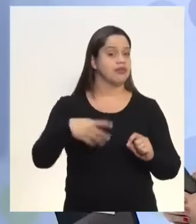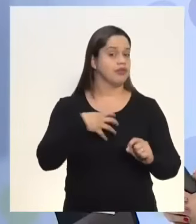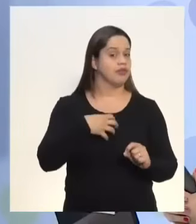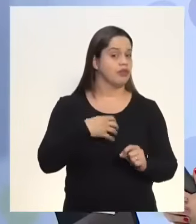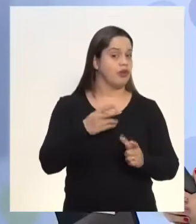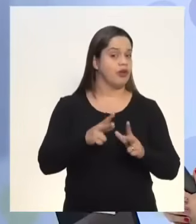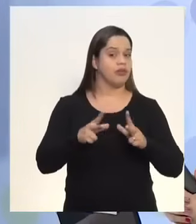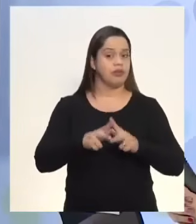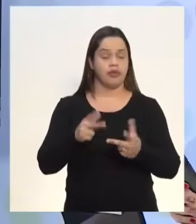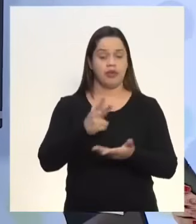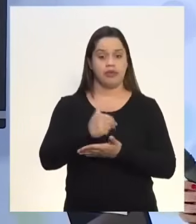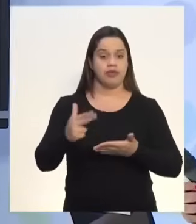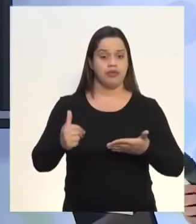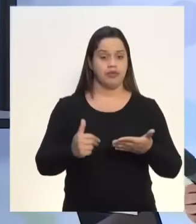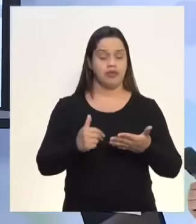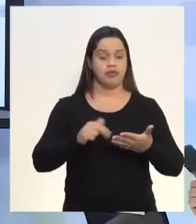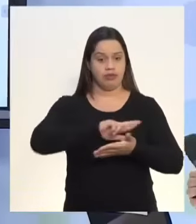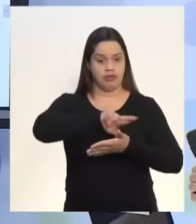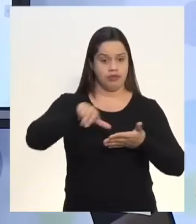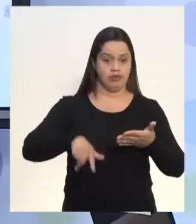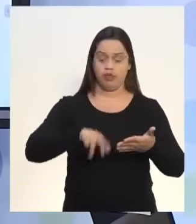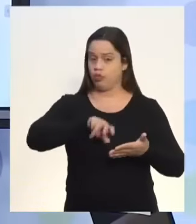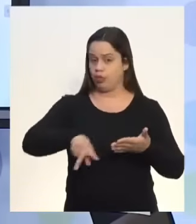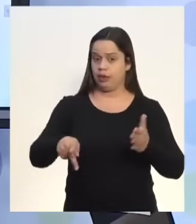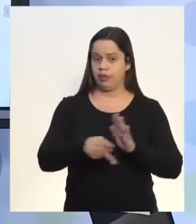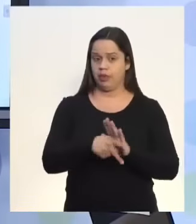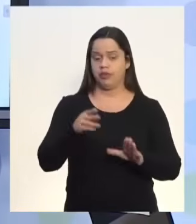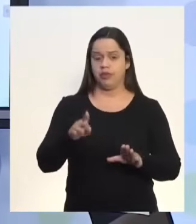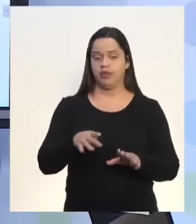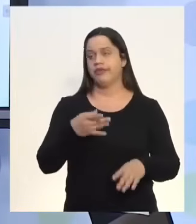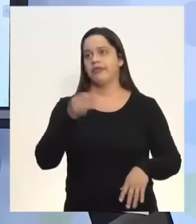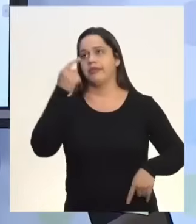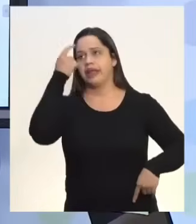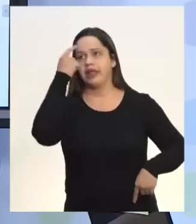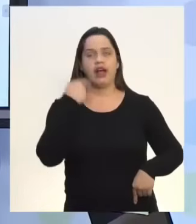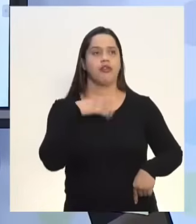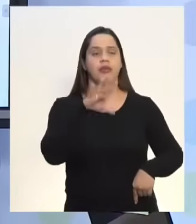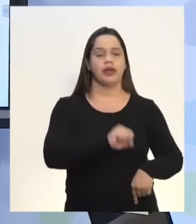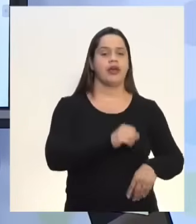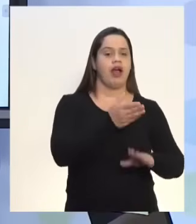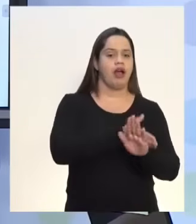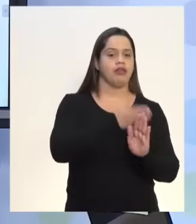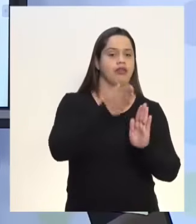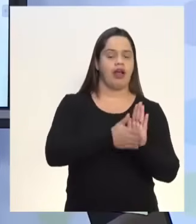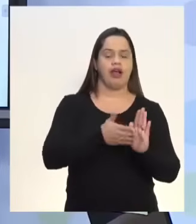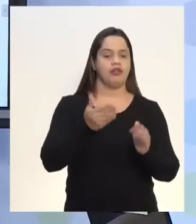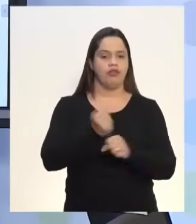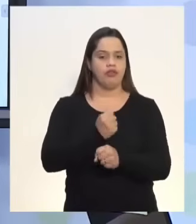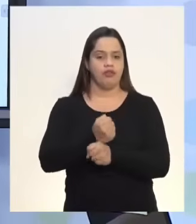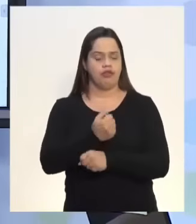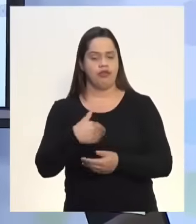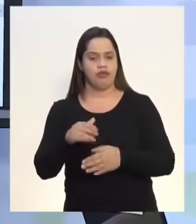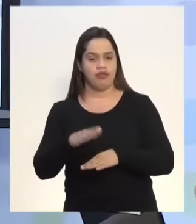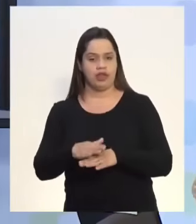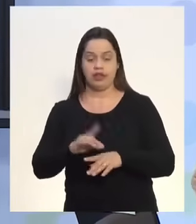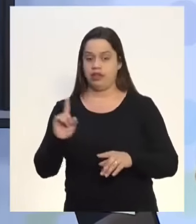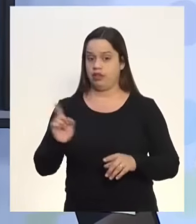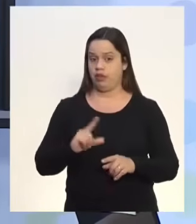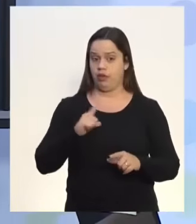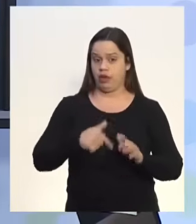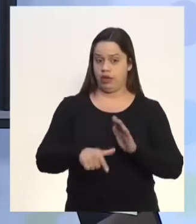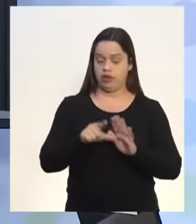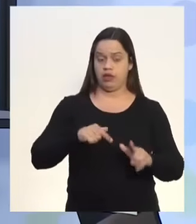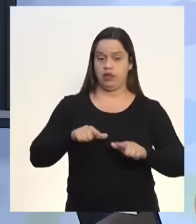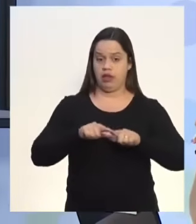são construídas, né, Ale? Tipo assim, vou pegar lado e etc, vou construindo. Não. Ela tem uma planificação,